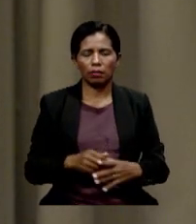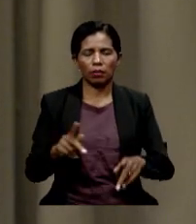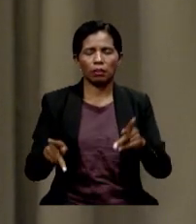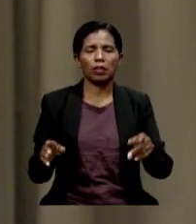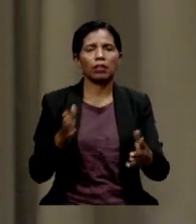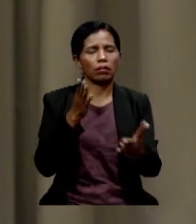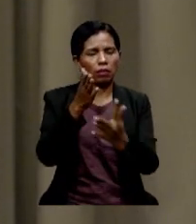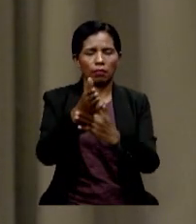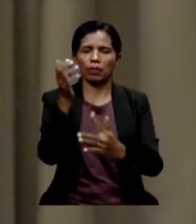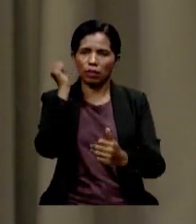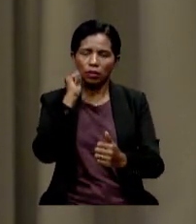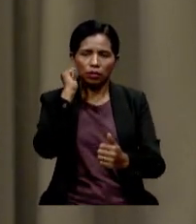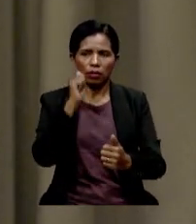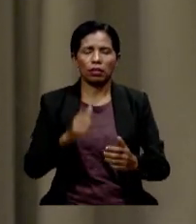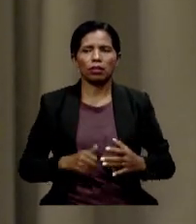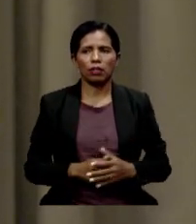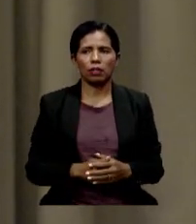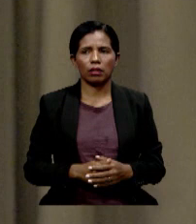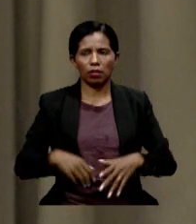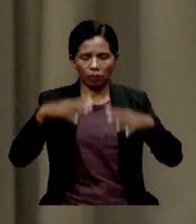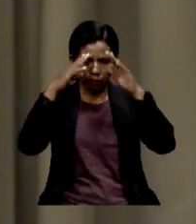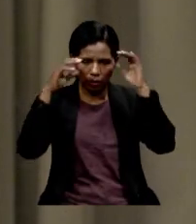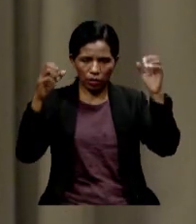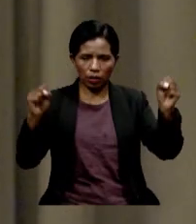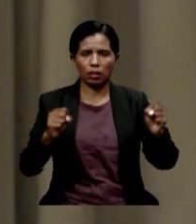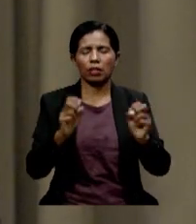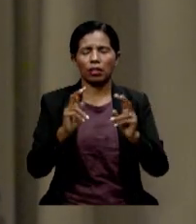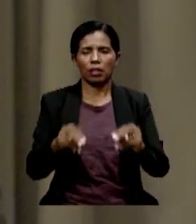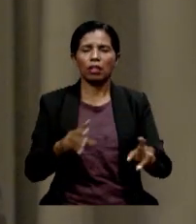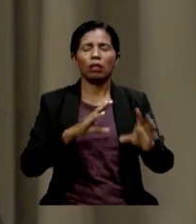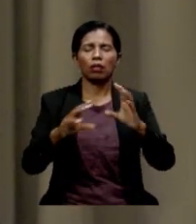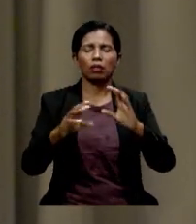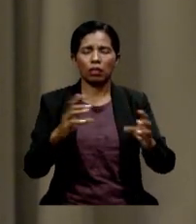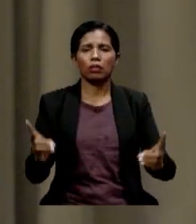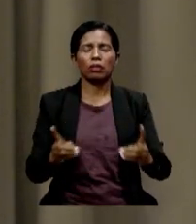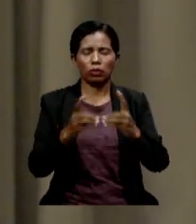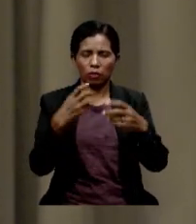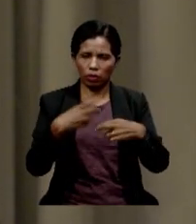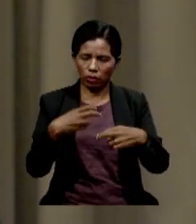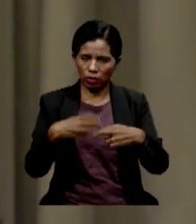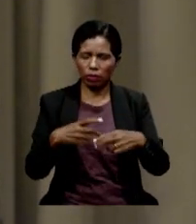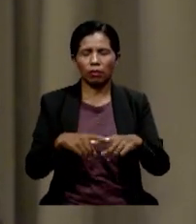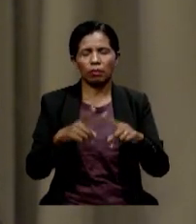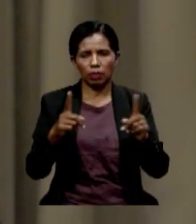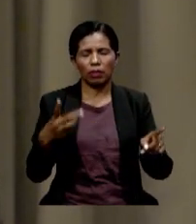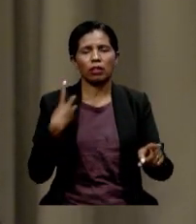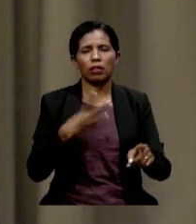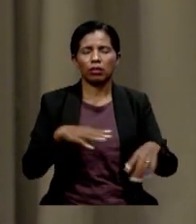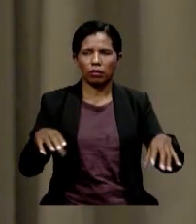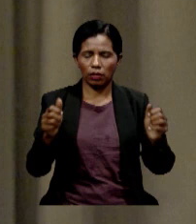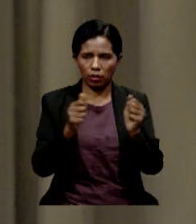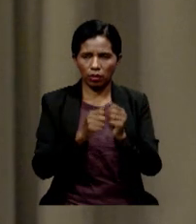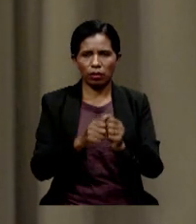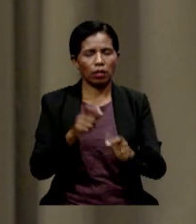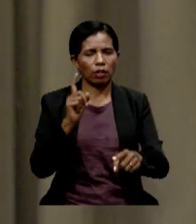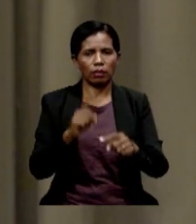ASEAN, é uma exigência, mas é uma exigência, um desafio do nosso desenvolvimento. Não pode